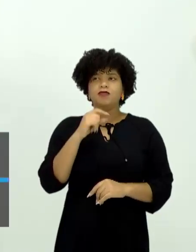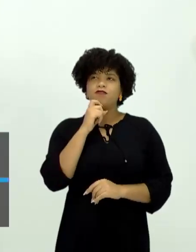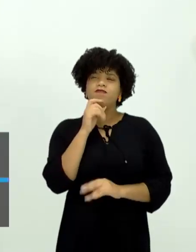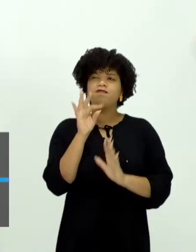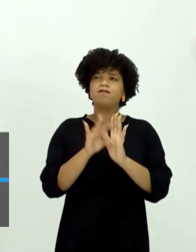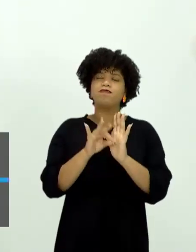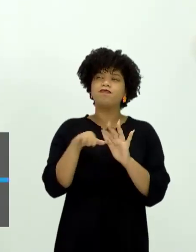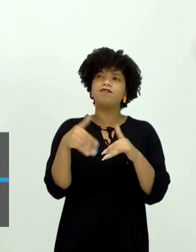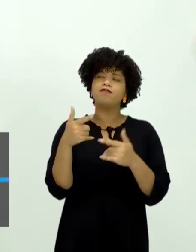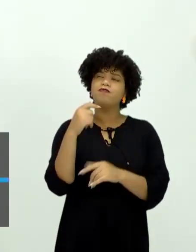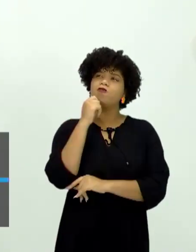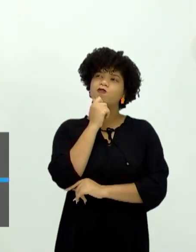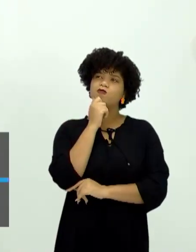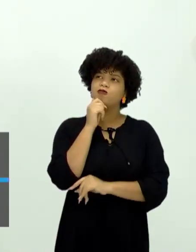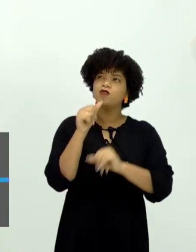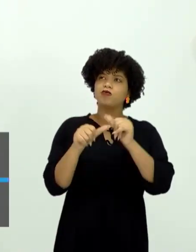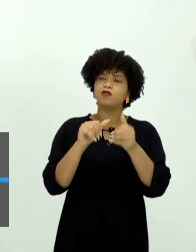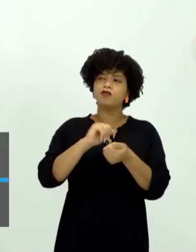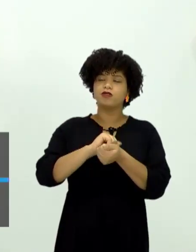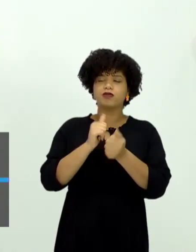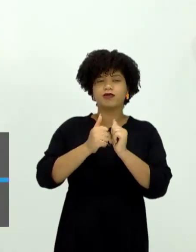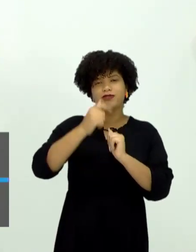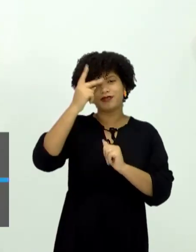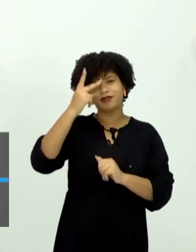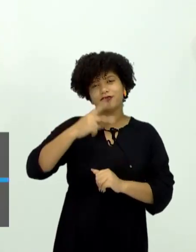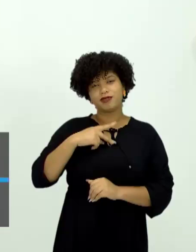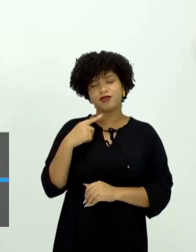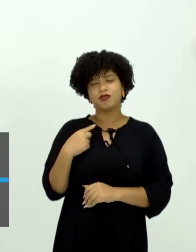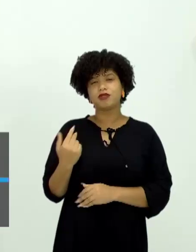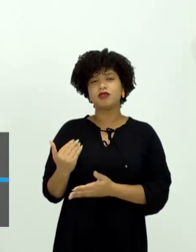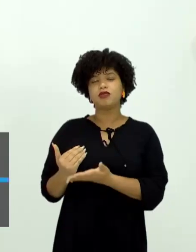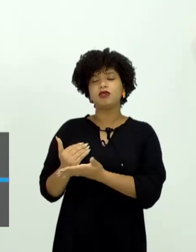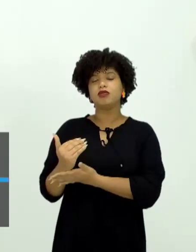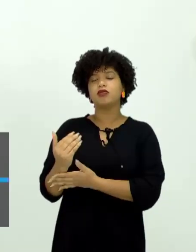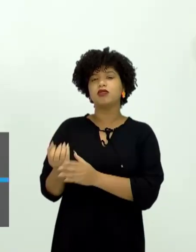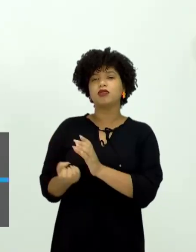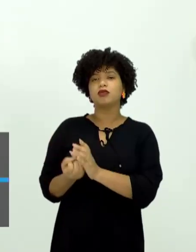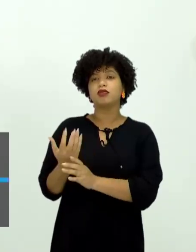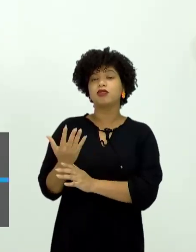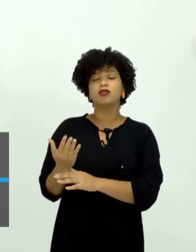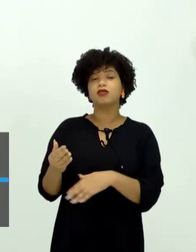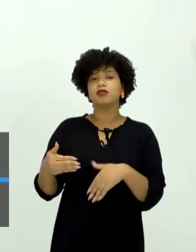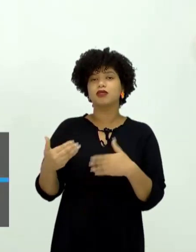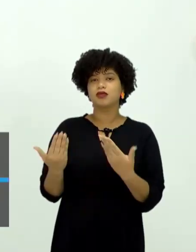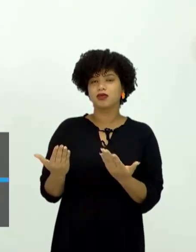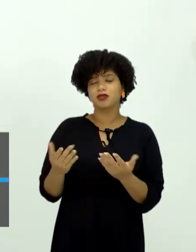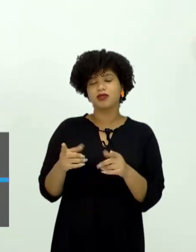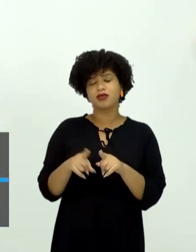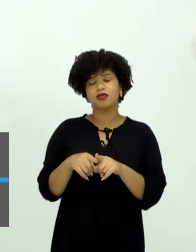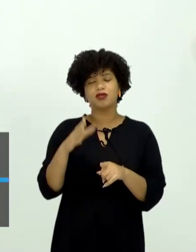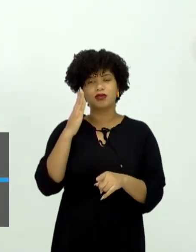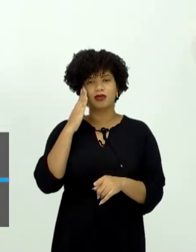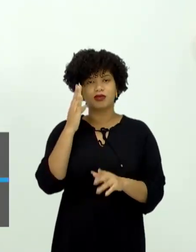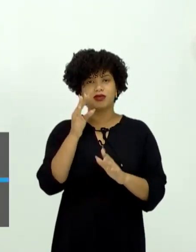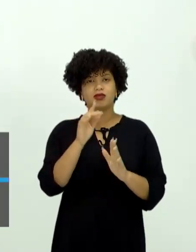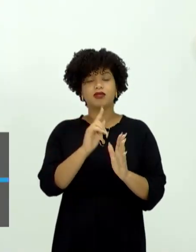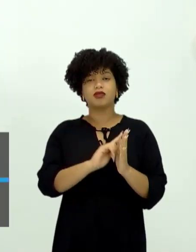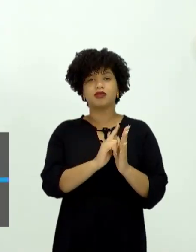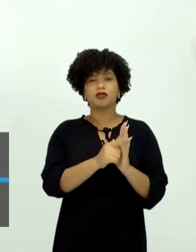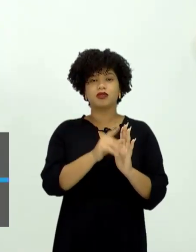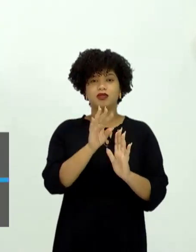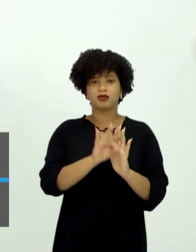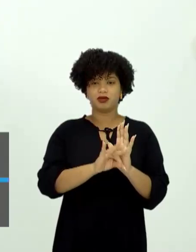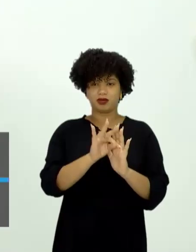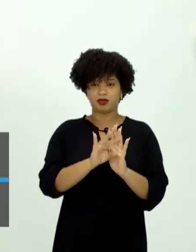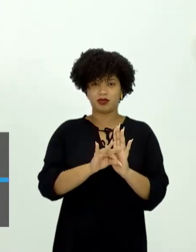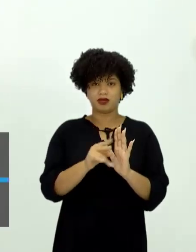será parodiado, ou seja, de onde vem esse texto, qual é a origem da minha paródia, e depois qual é o gênero textual que vai ser a minha produção final